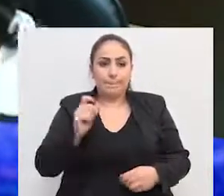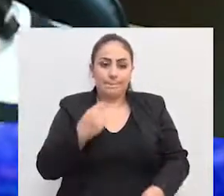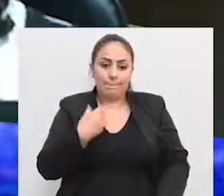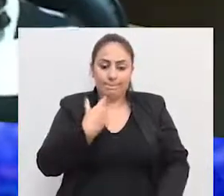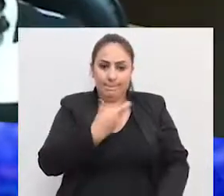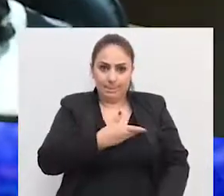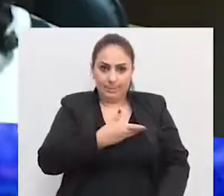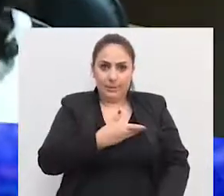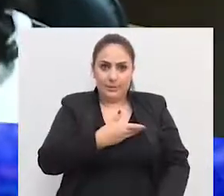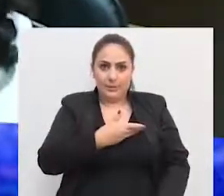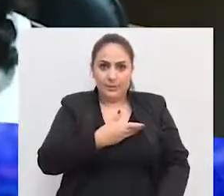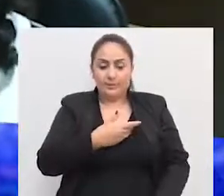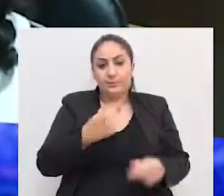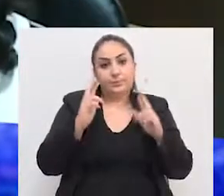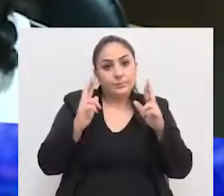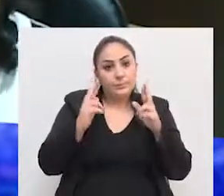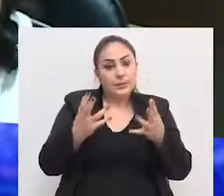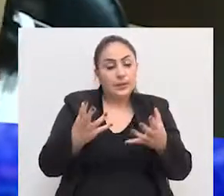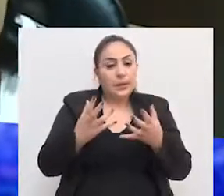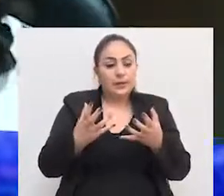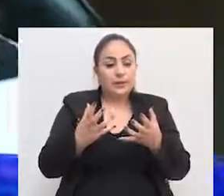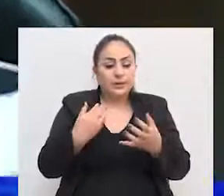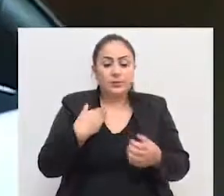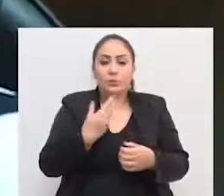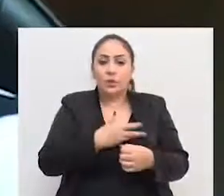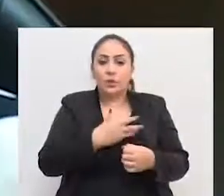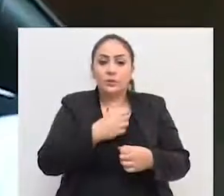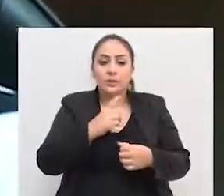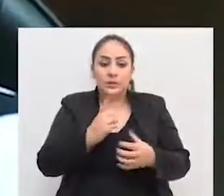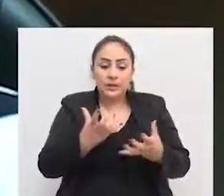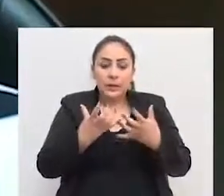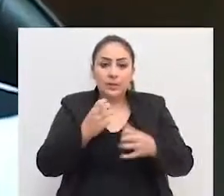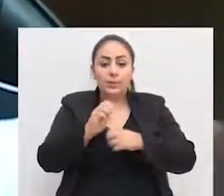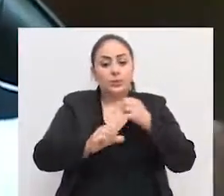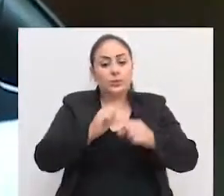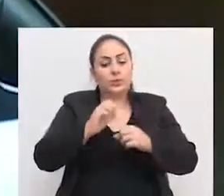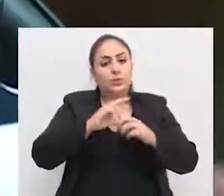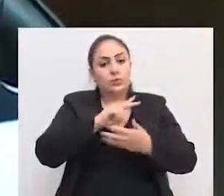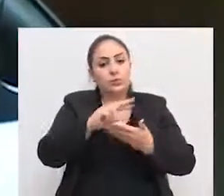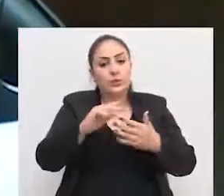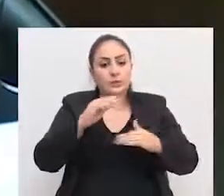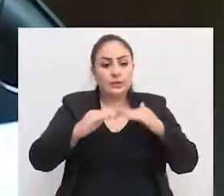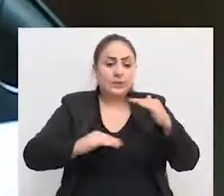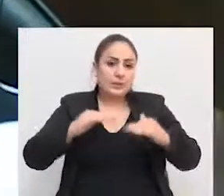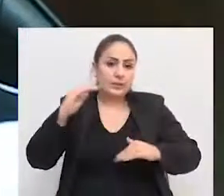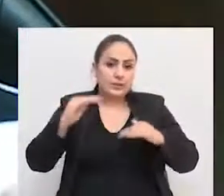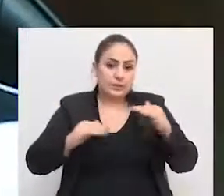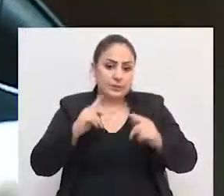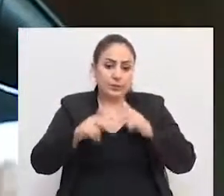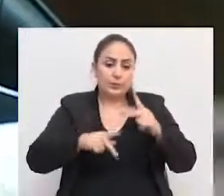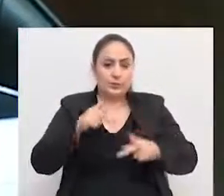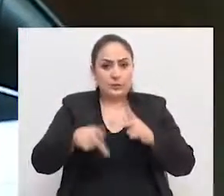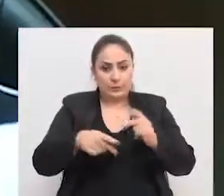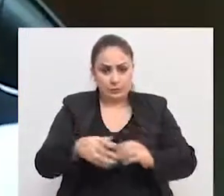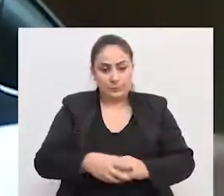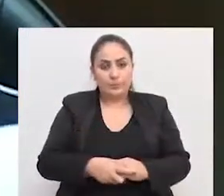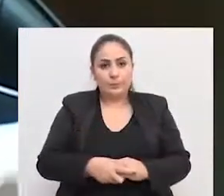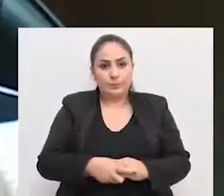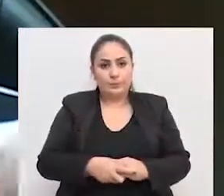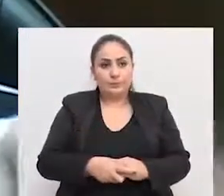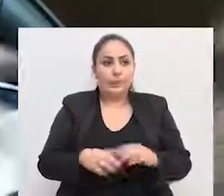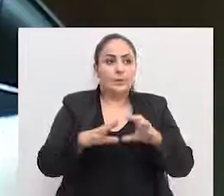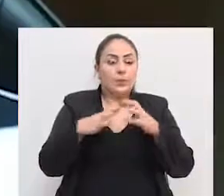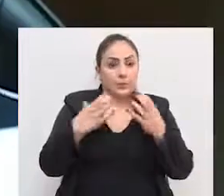O que a gente espera, né? A gente espera mudanças em vários níveis populacionais,